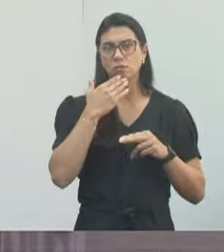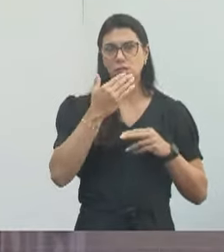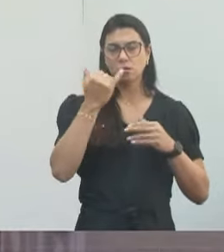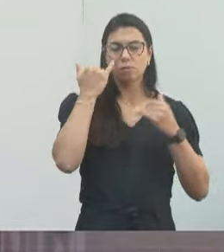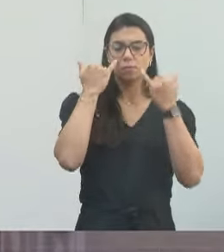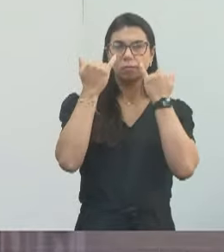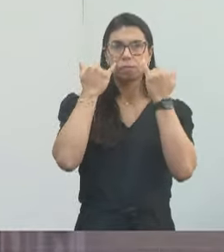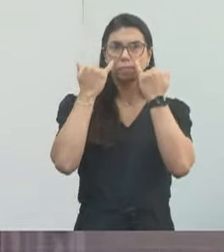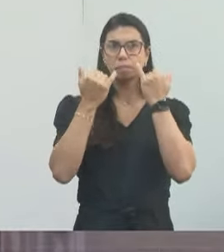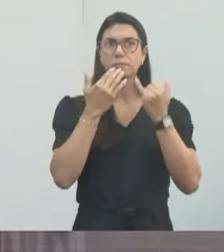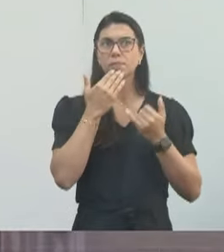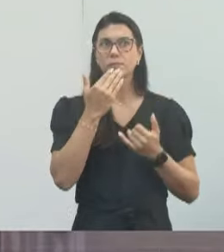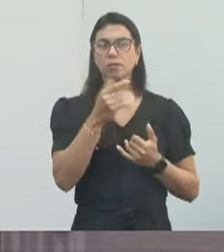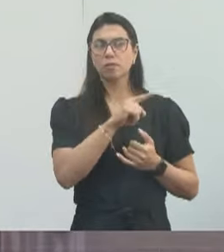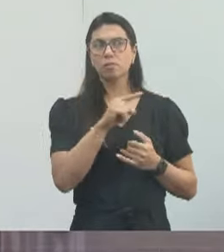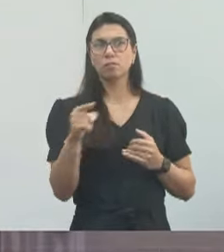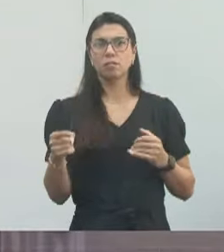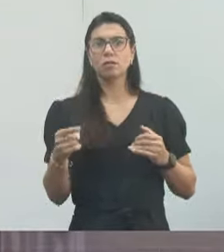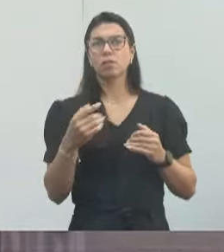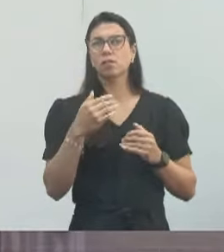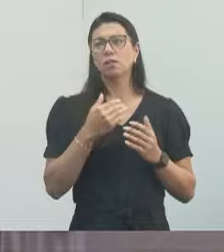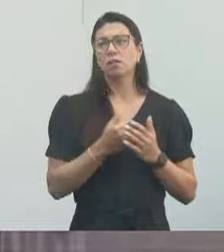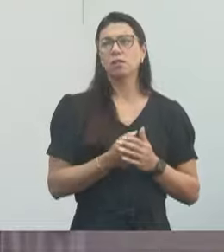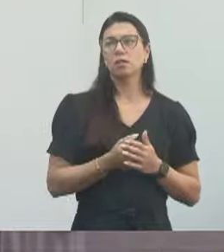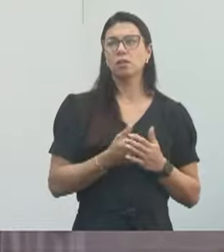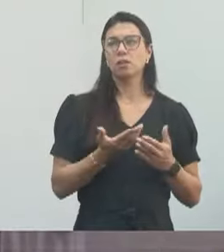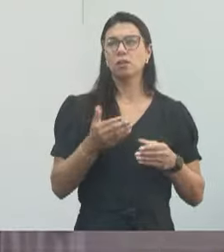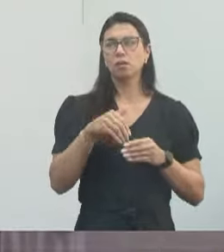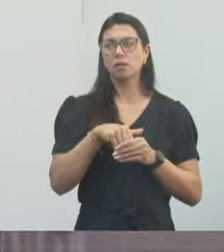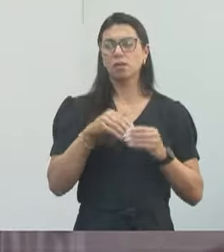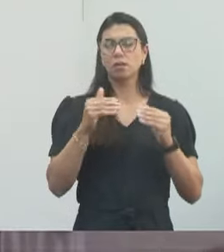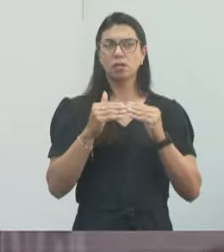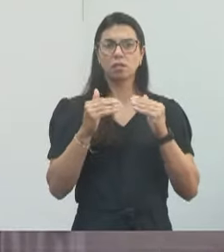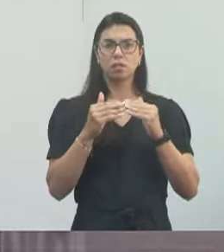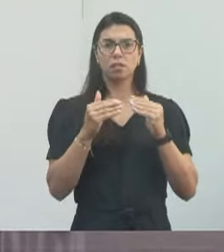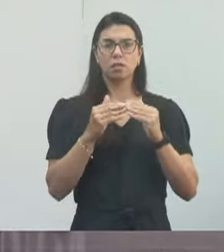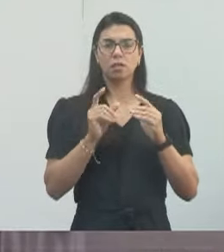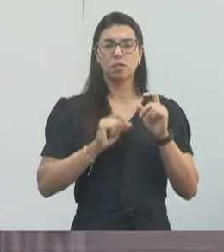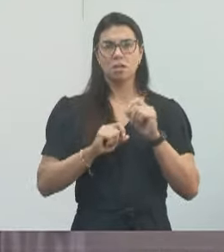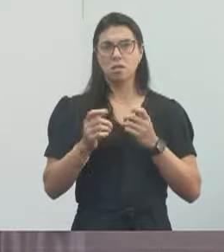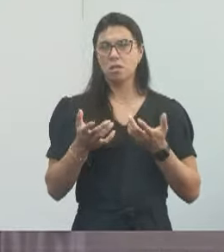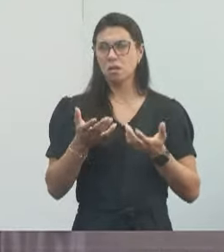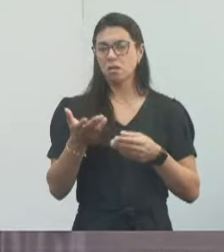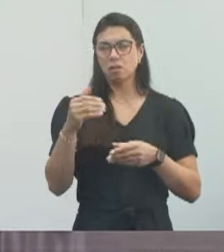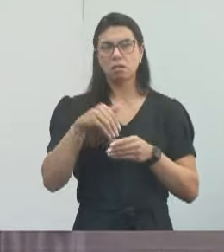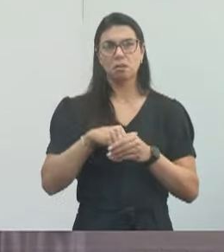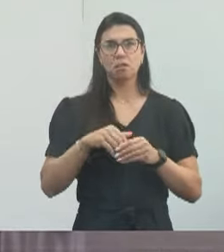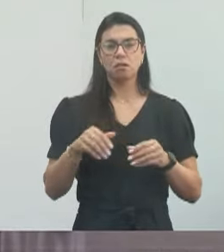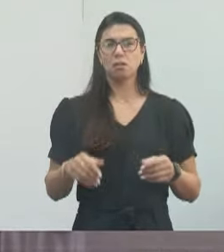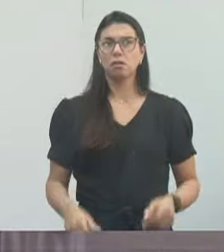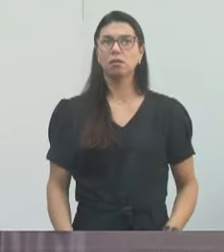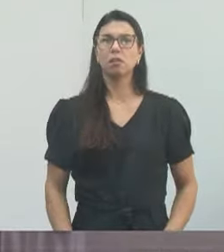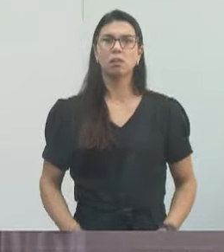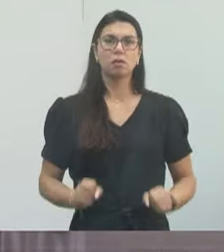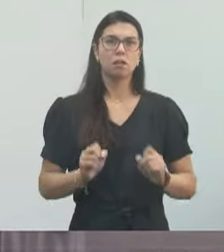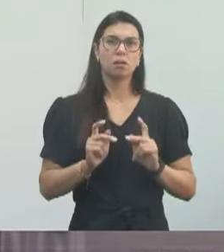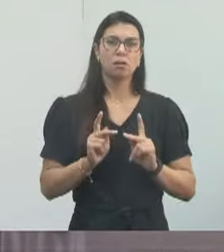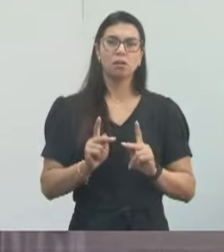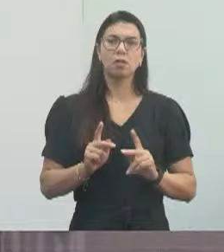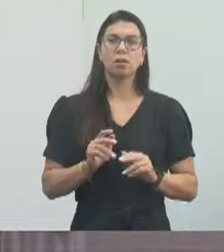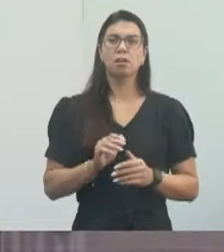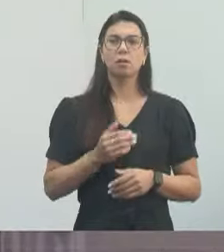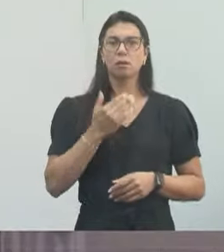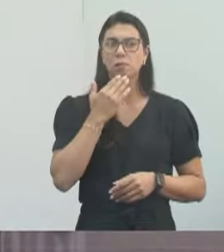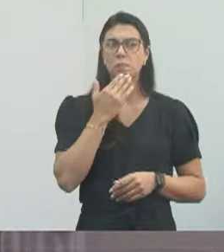o voto de vocês favorável quem quiser votar quem não quiser quer falar não é obrigado a falar peço